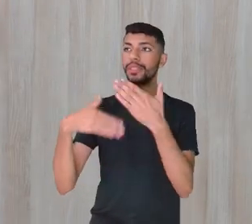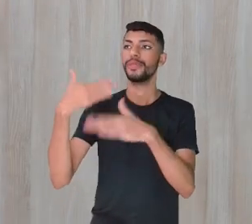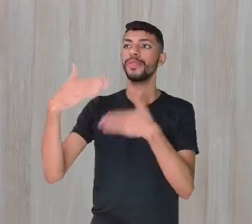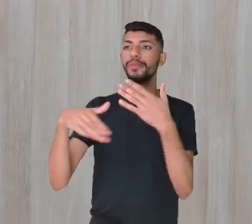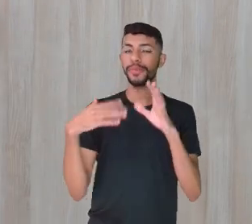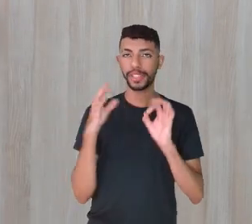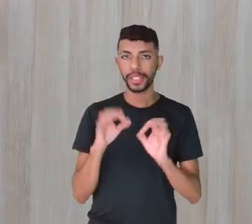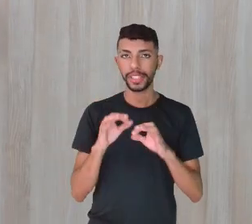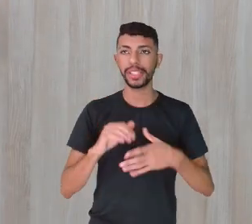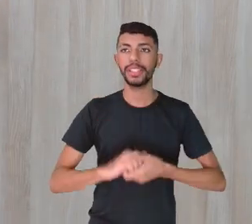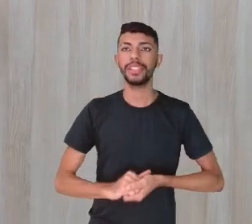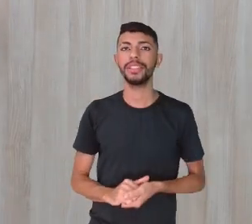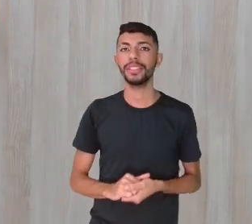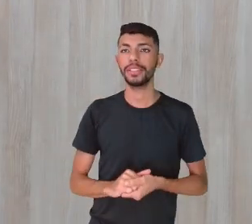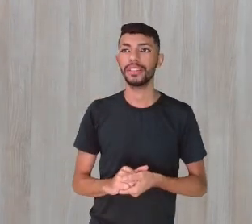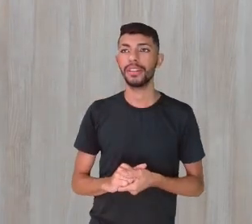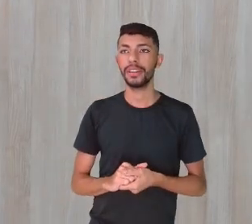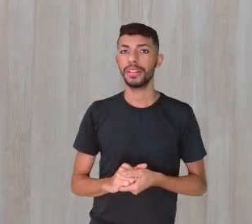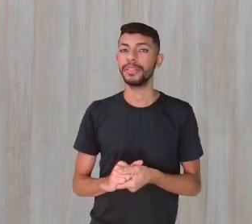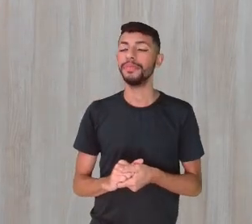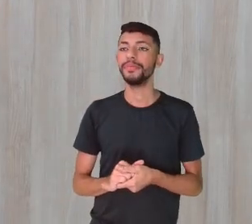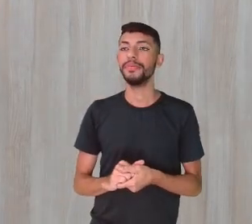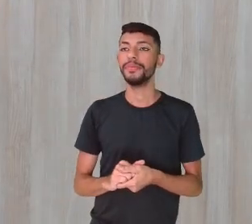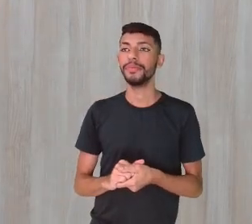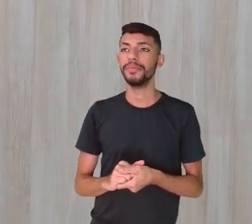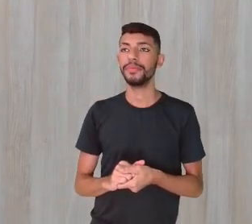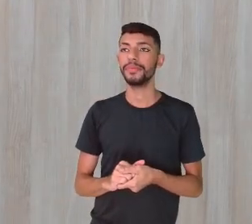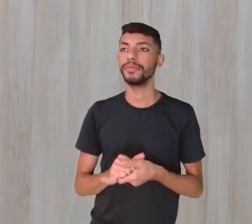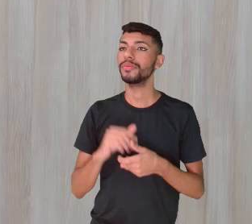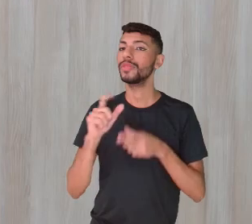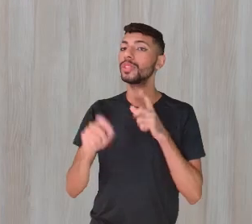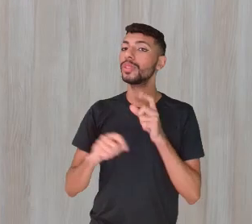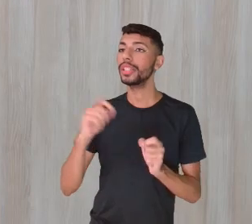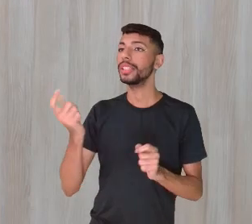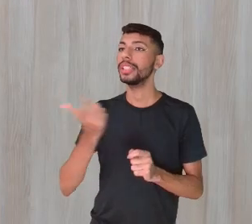processos, exatamente, professora Camille, que